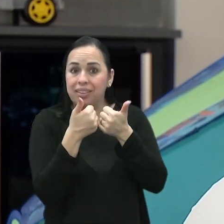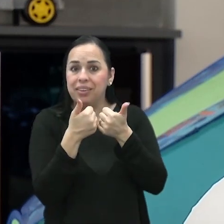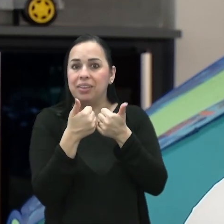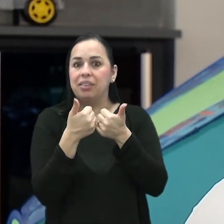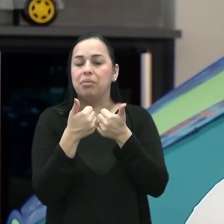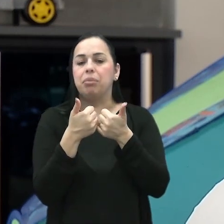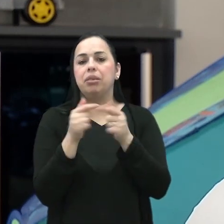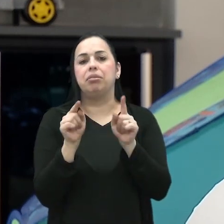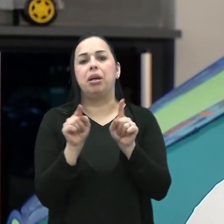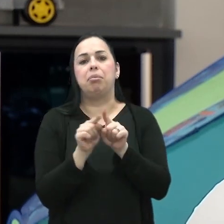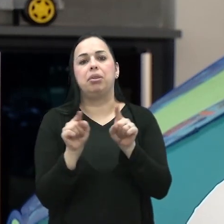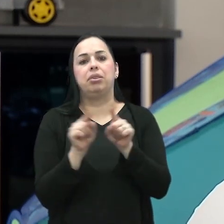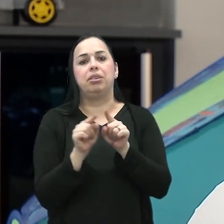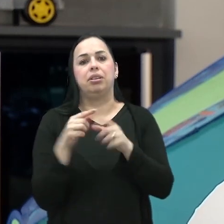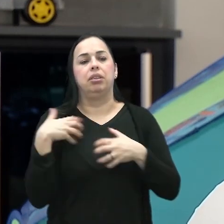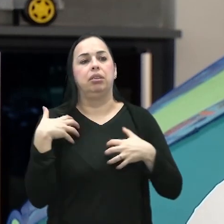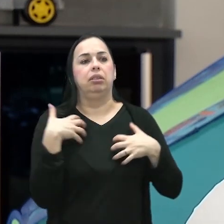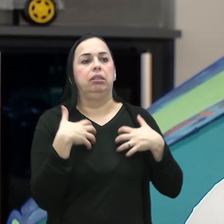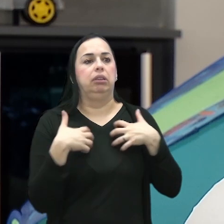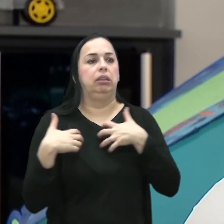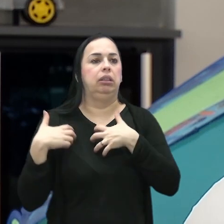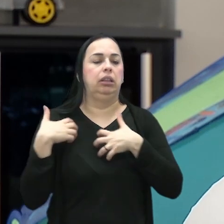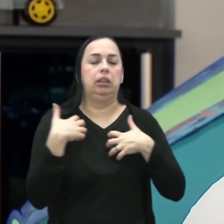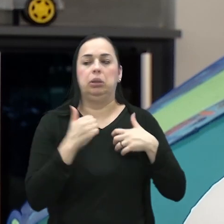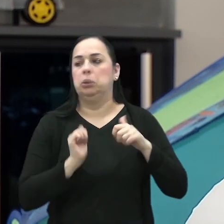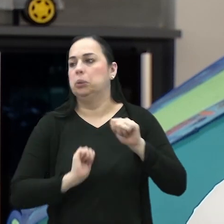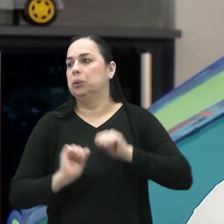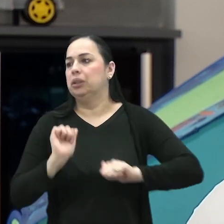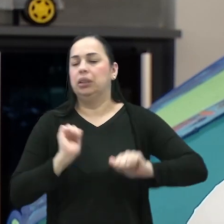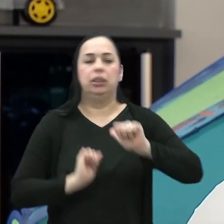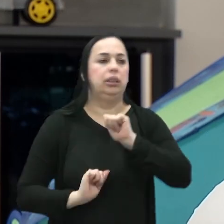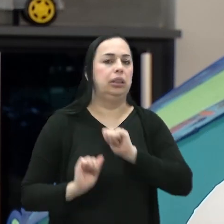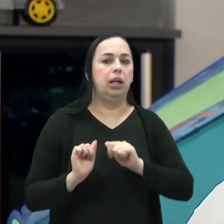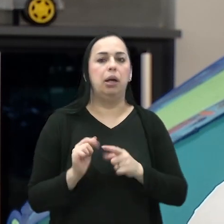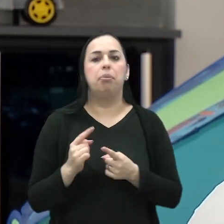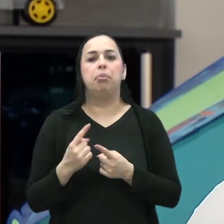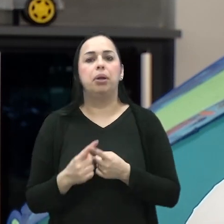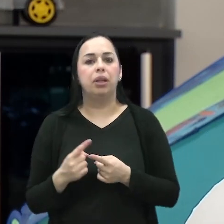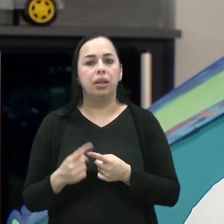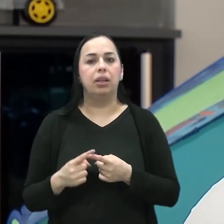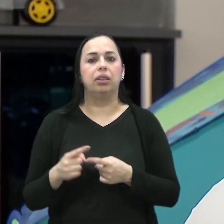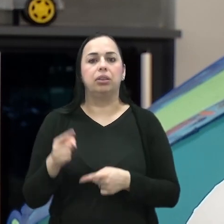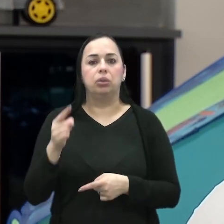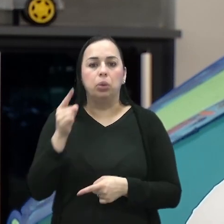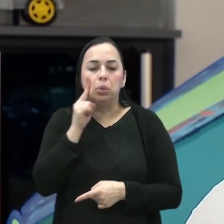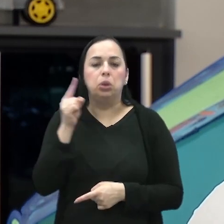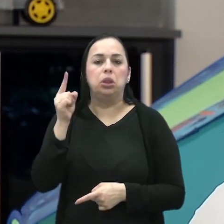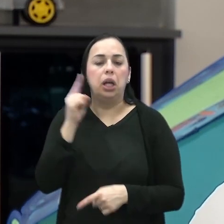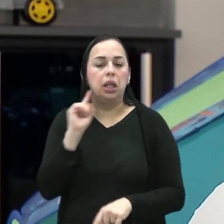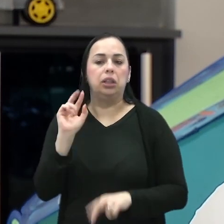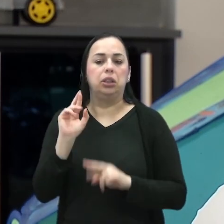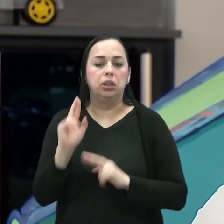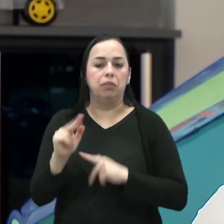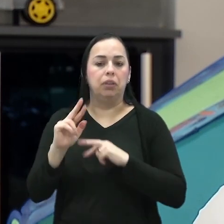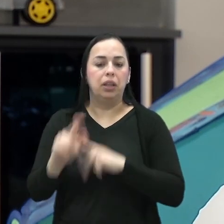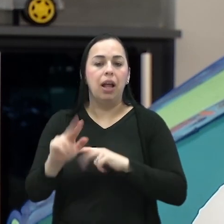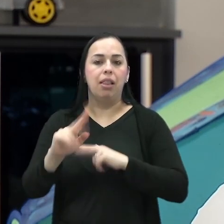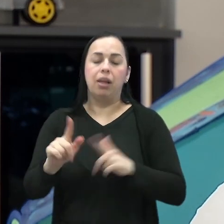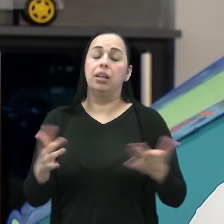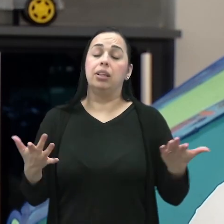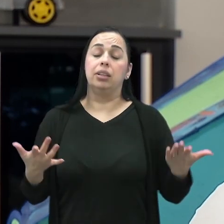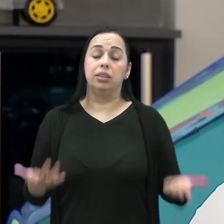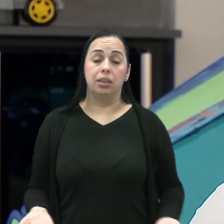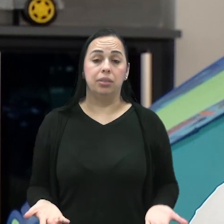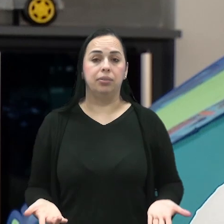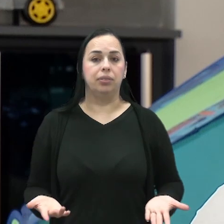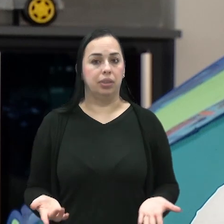certo conforto, ao mesmo tempo a gente também tinha essa sensação da grande ansiedade, porque cada dia é um dia diferente numa situação de